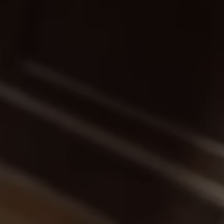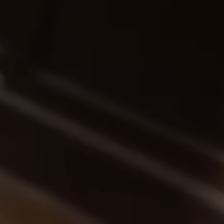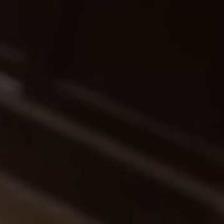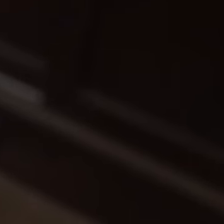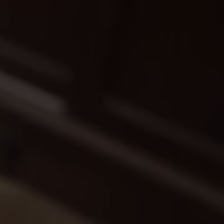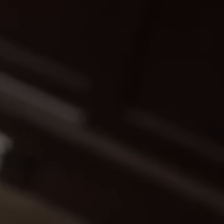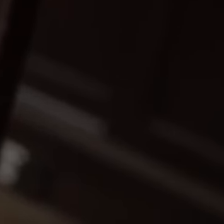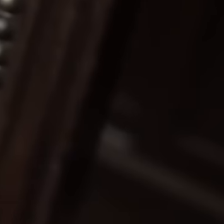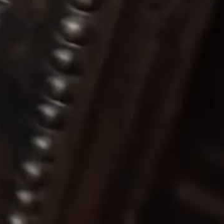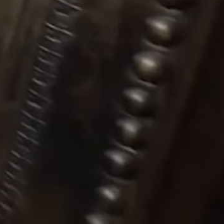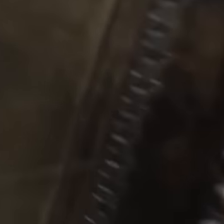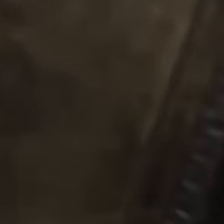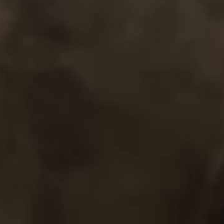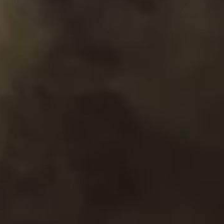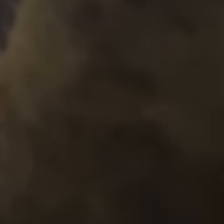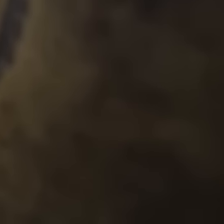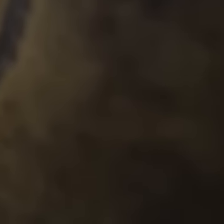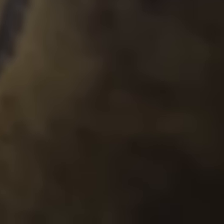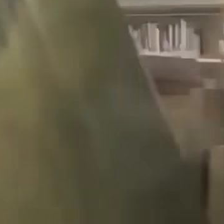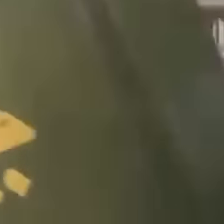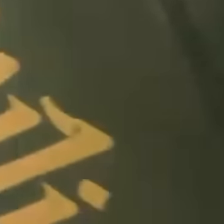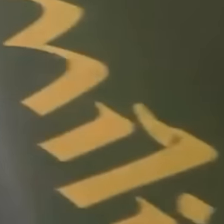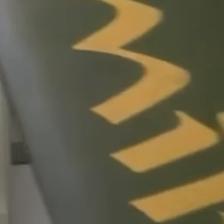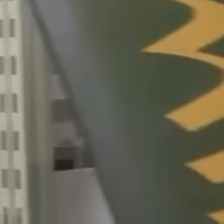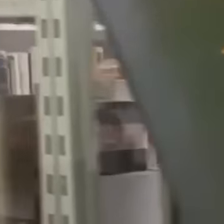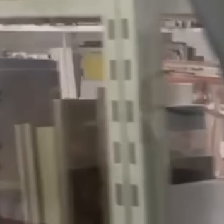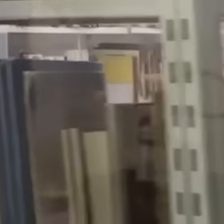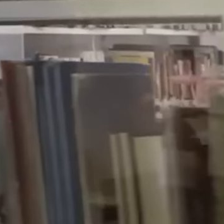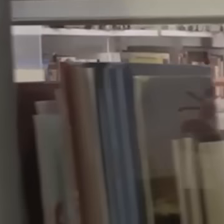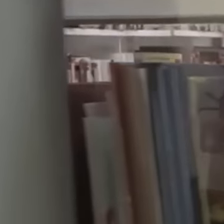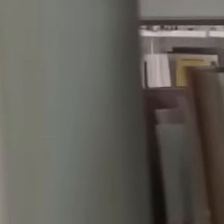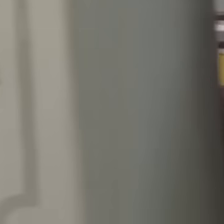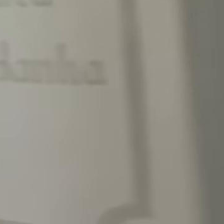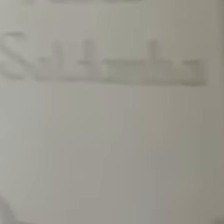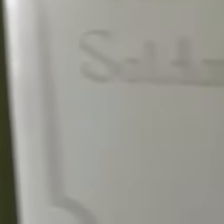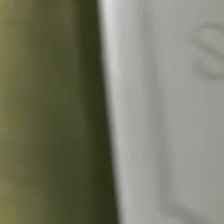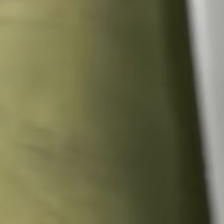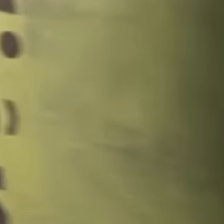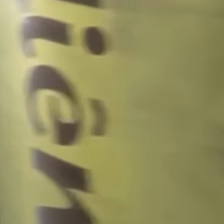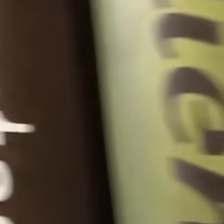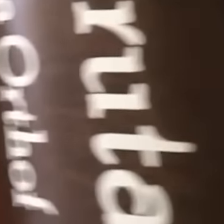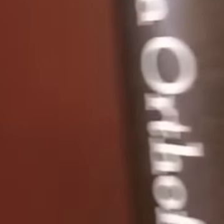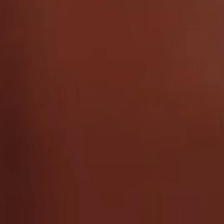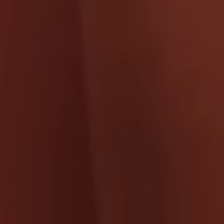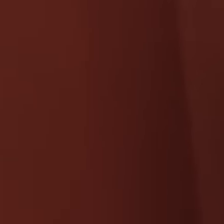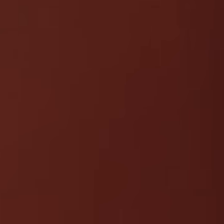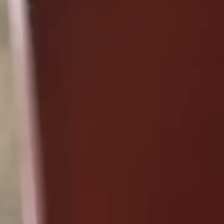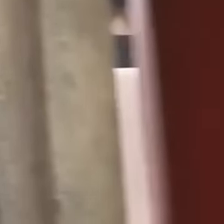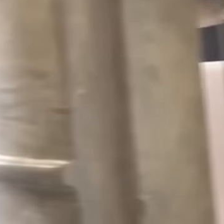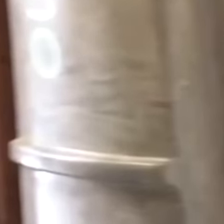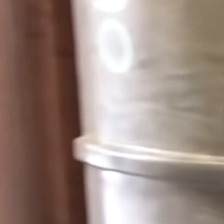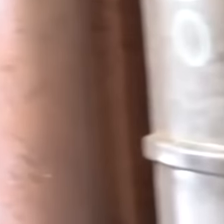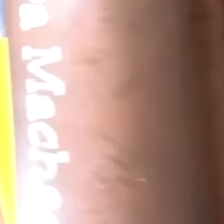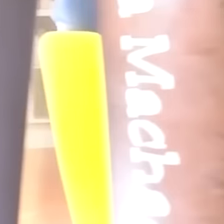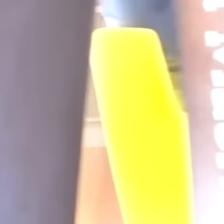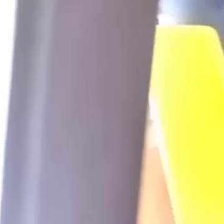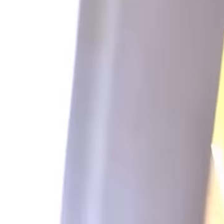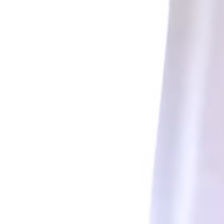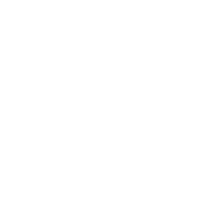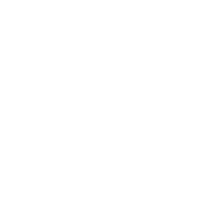conservado. Atua como importante fonte de consulta nas áreas de artes, literatura, ciências humanas e sociais. O Clube de